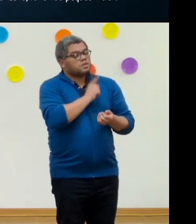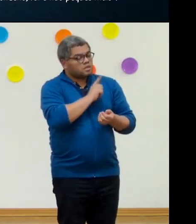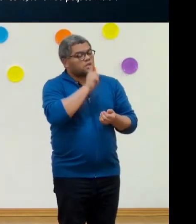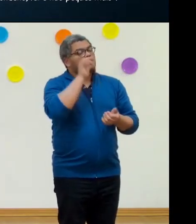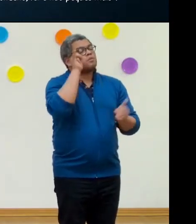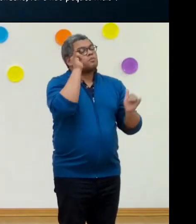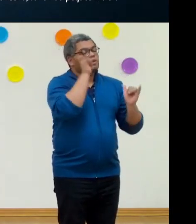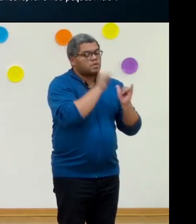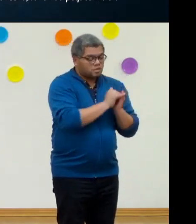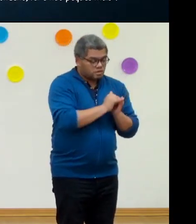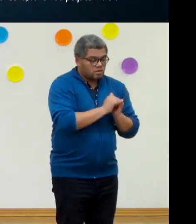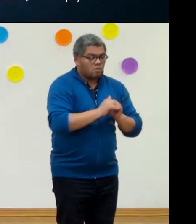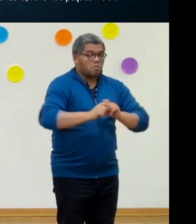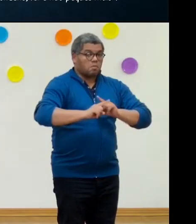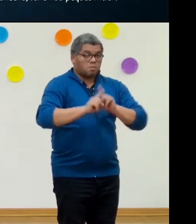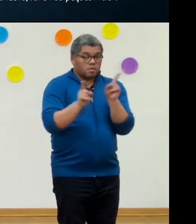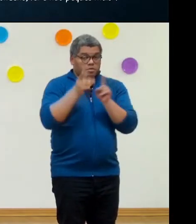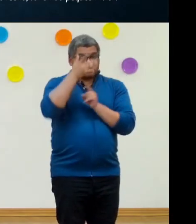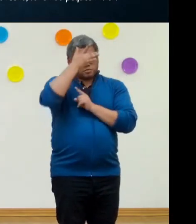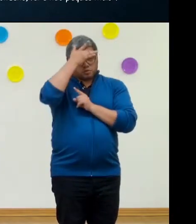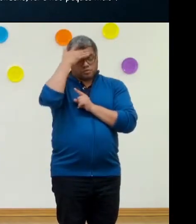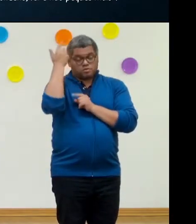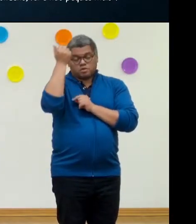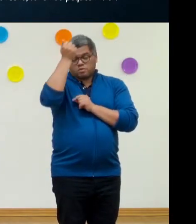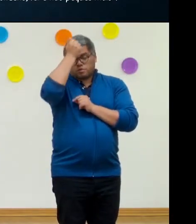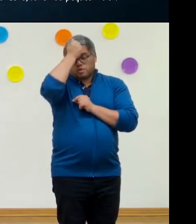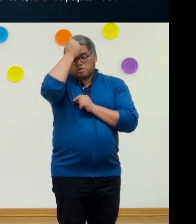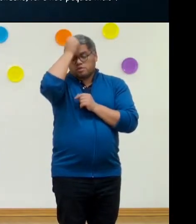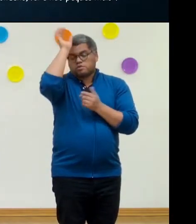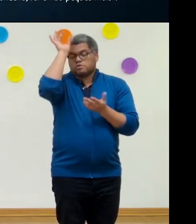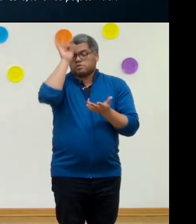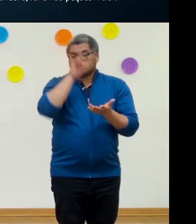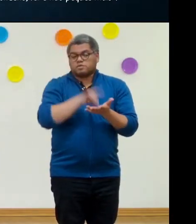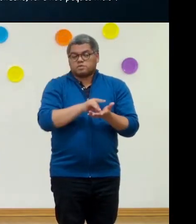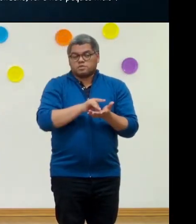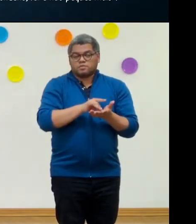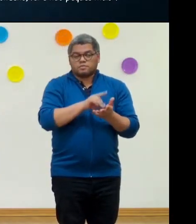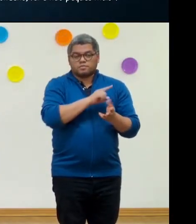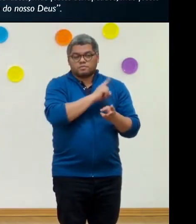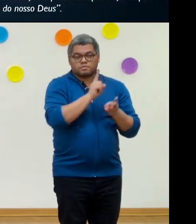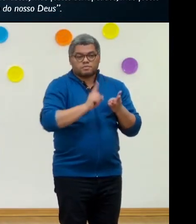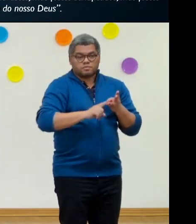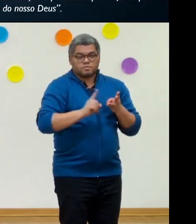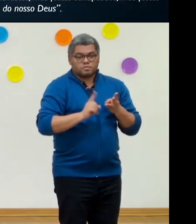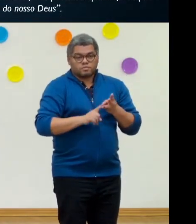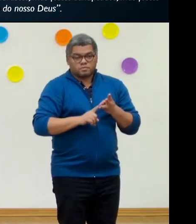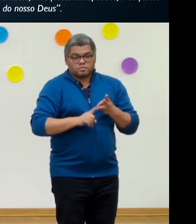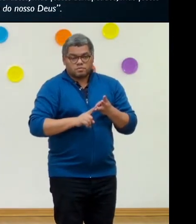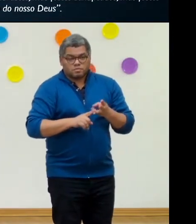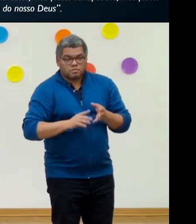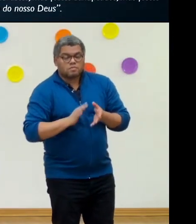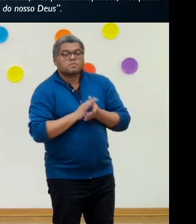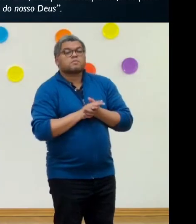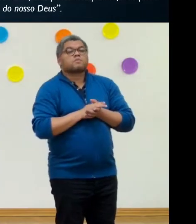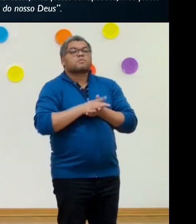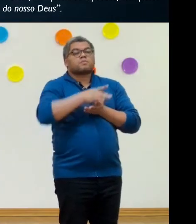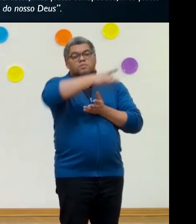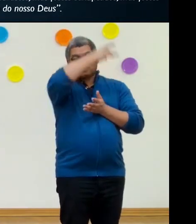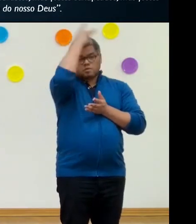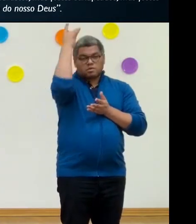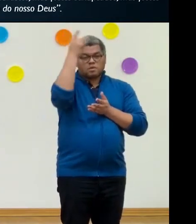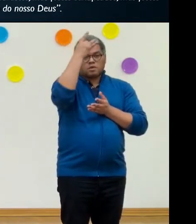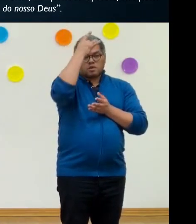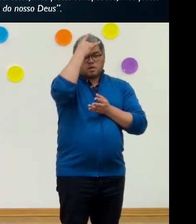pecado. Novamente, para os arrependidos, legitimamente arrependidos. Terceiro, o Espírito Santo conduz o adúltero